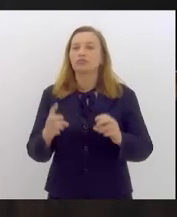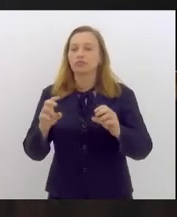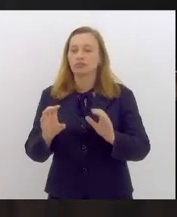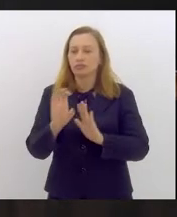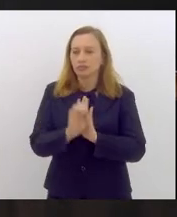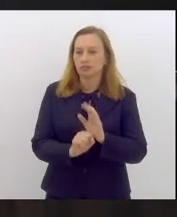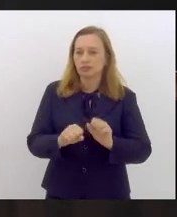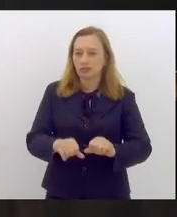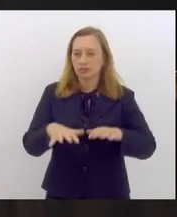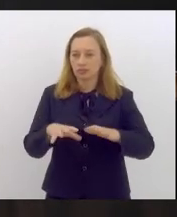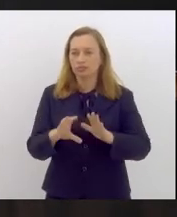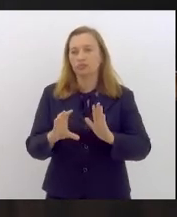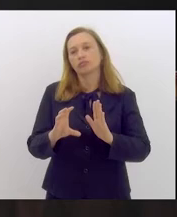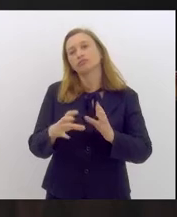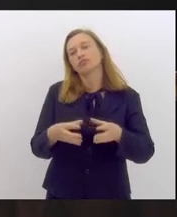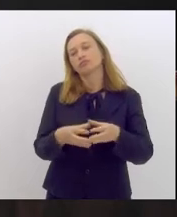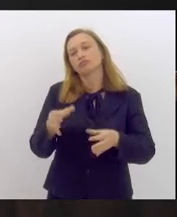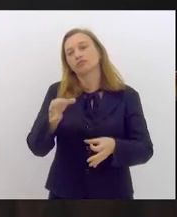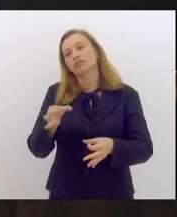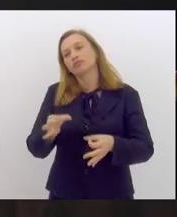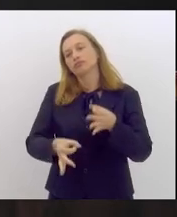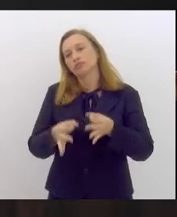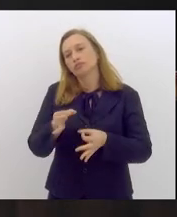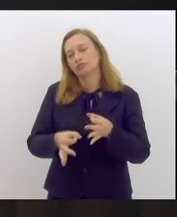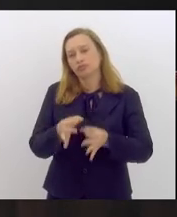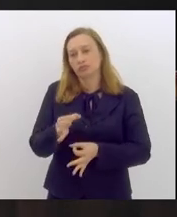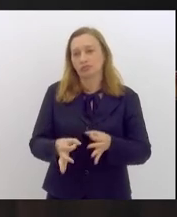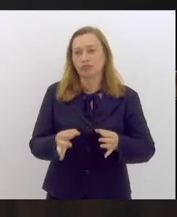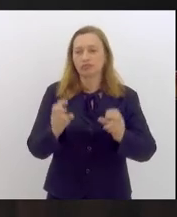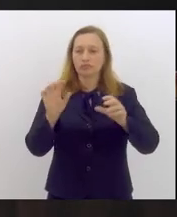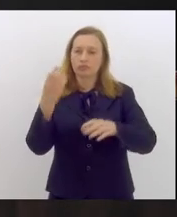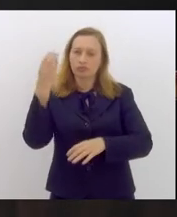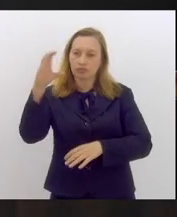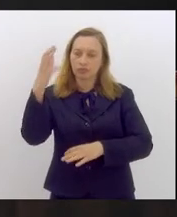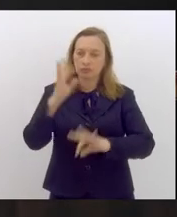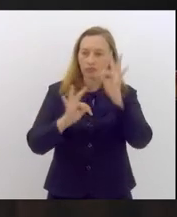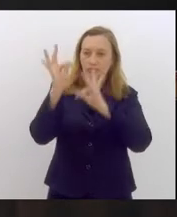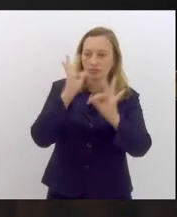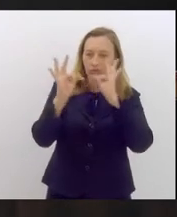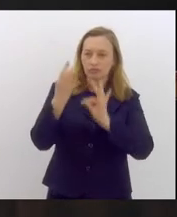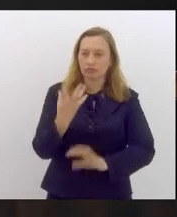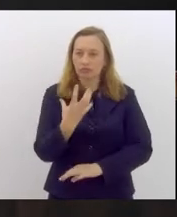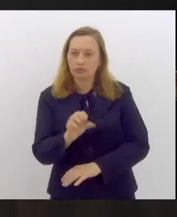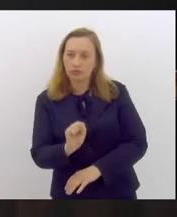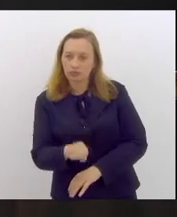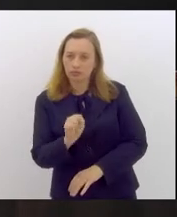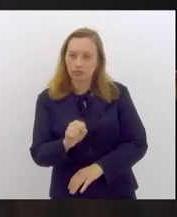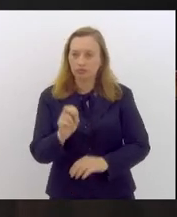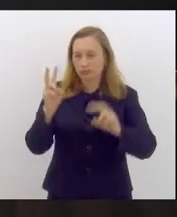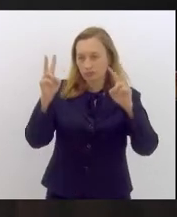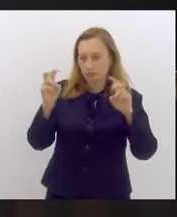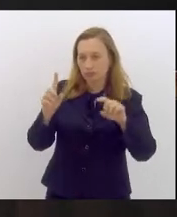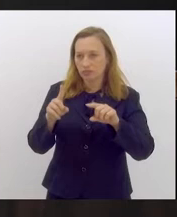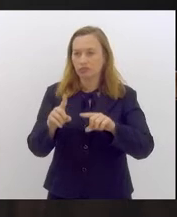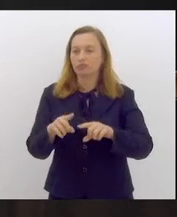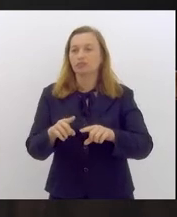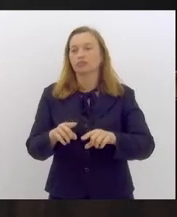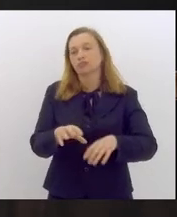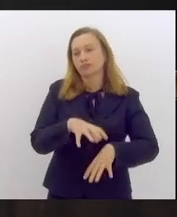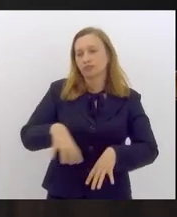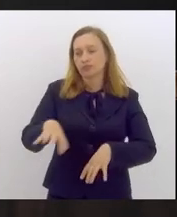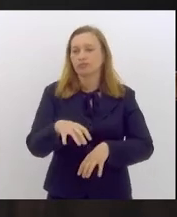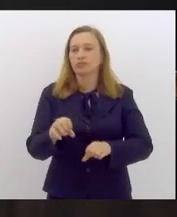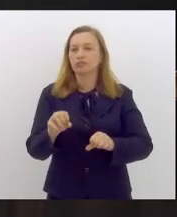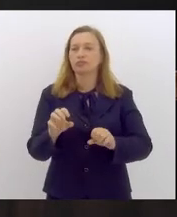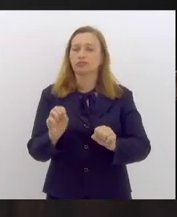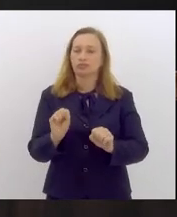Constituição e Justiça. De Ciência e Tecnologia, favorável. De Assuntos Municipais e Desenvolvimento Regional, favorável, com as emendas da Comissão de Constituição